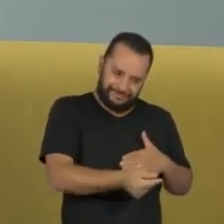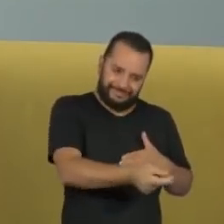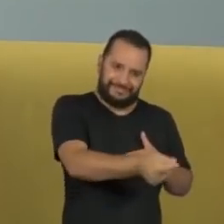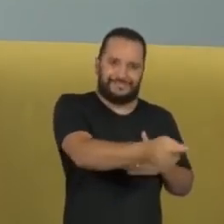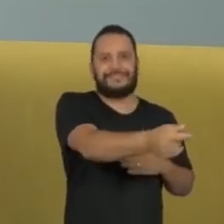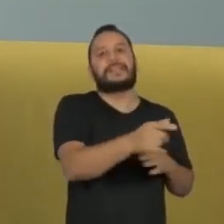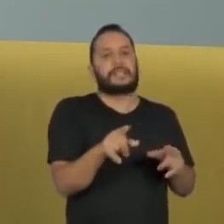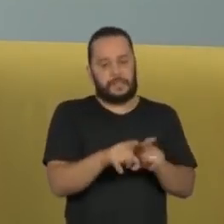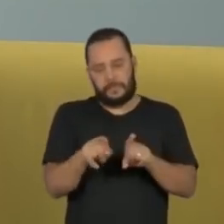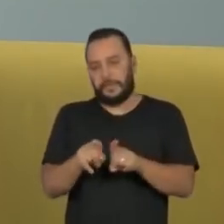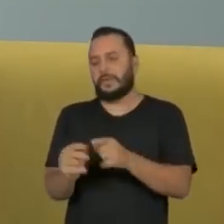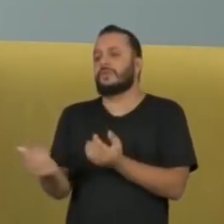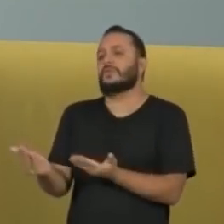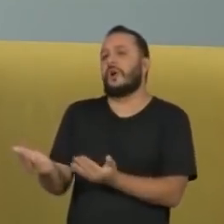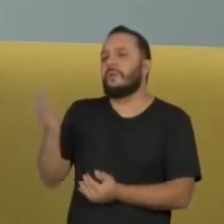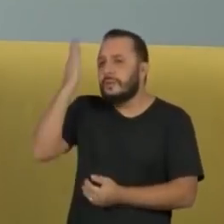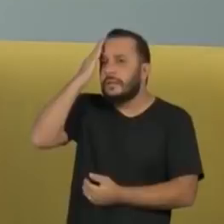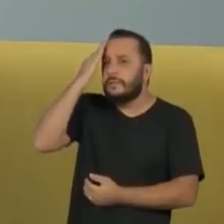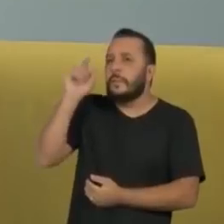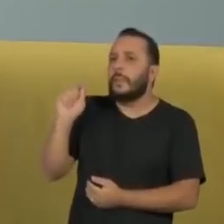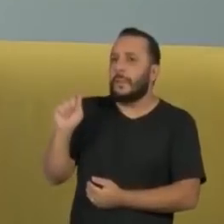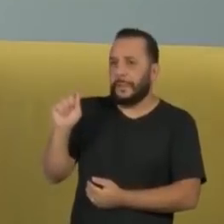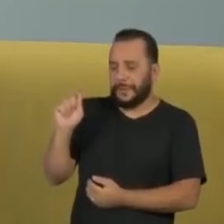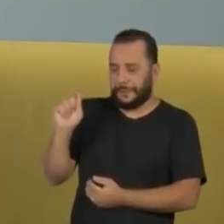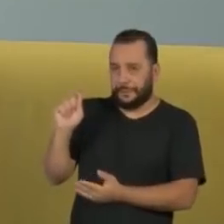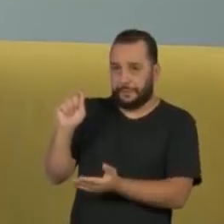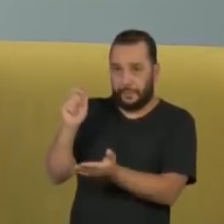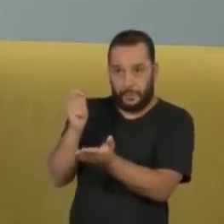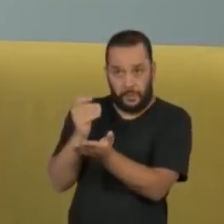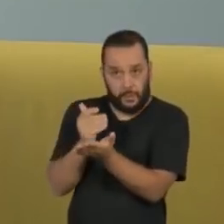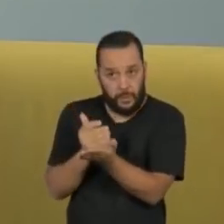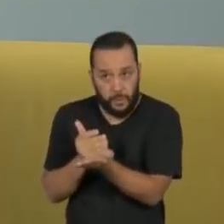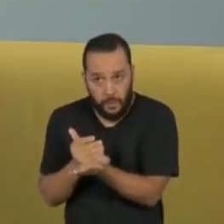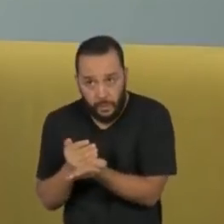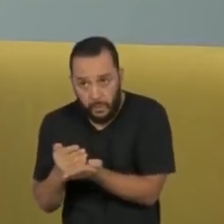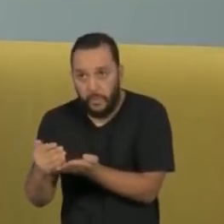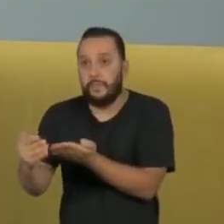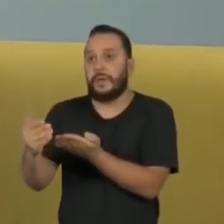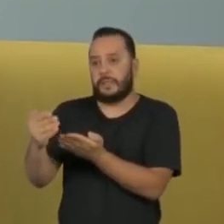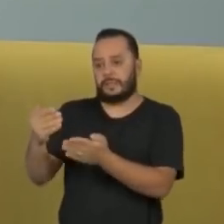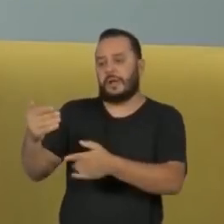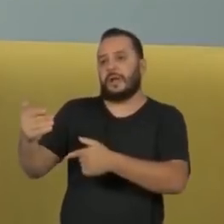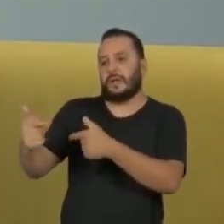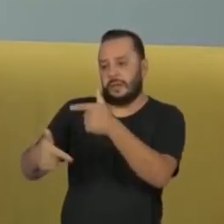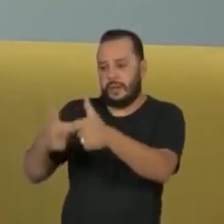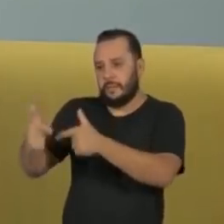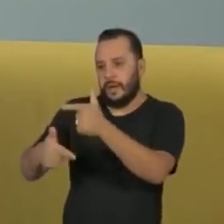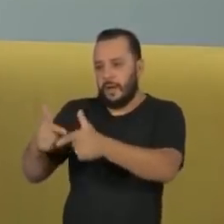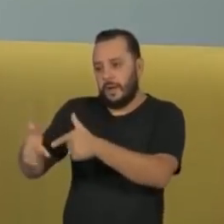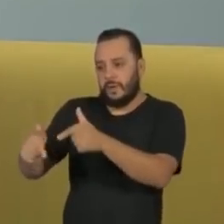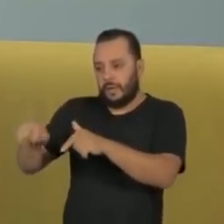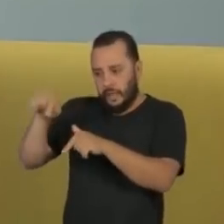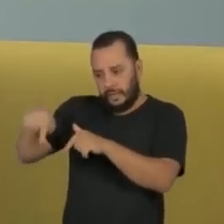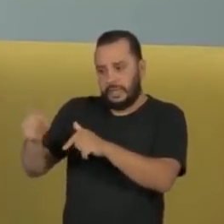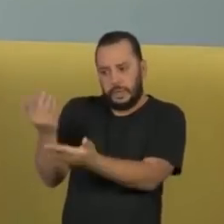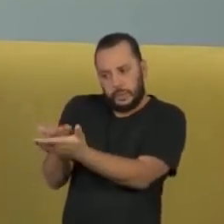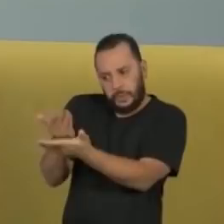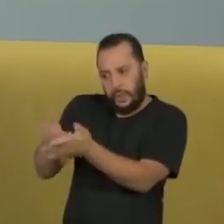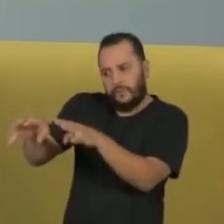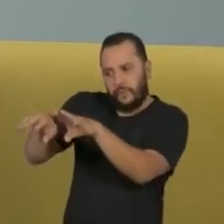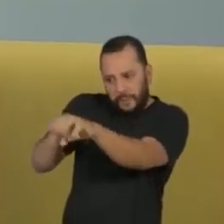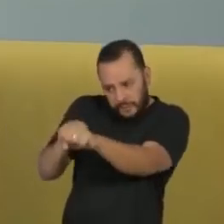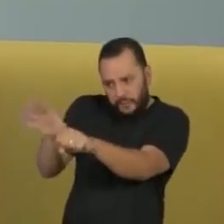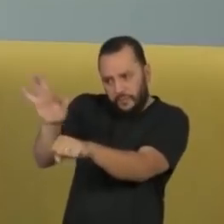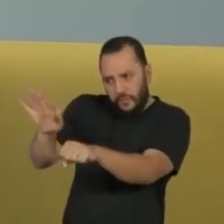vai precisar saber o quê? Que ele vai iniciar numa certa formação, e é importante a